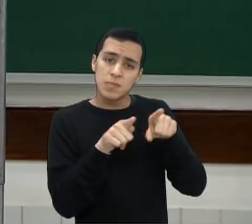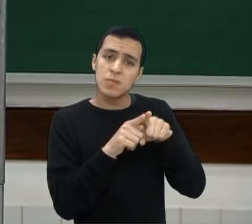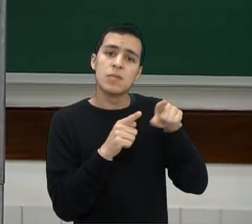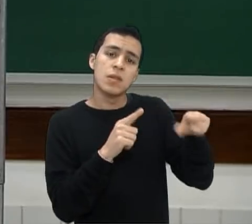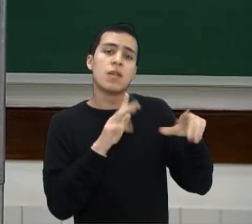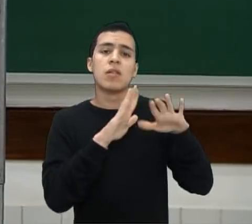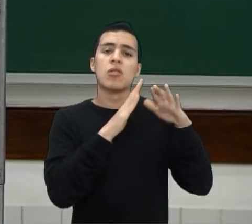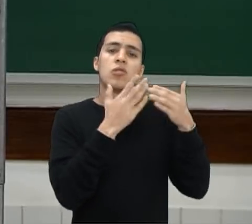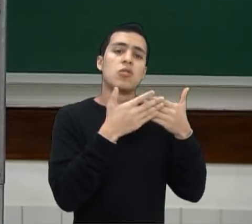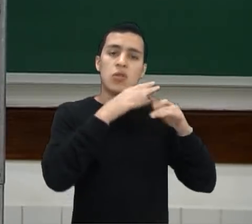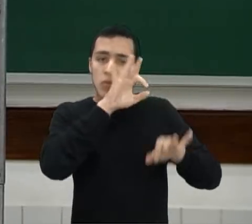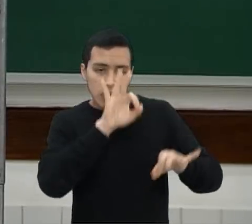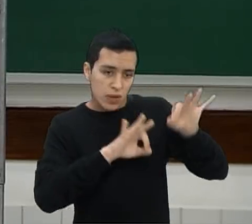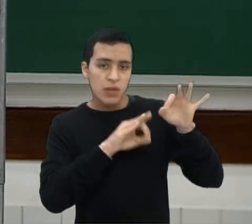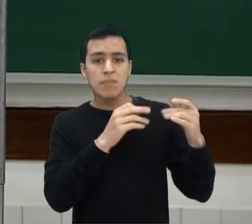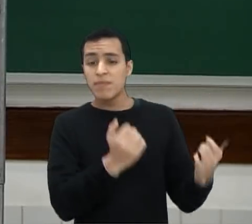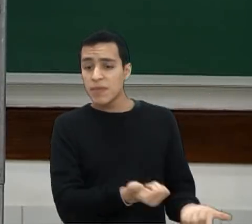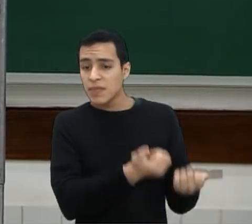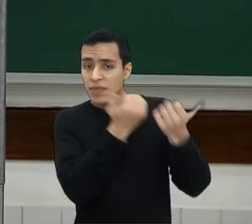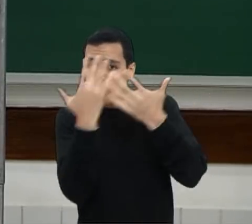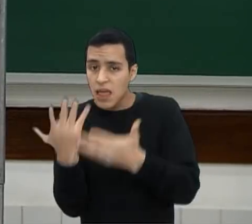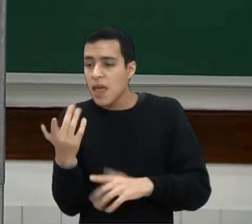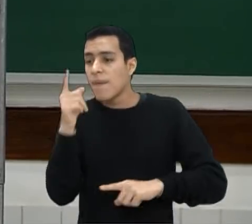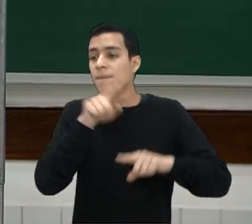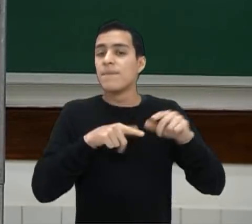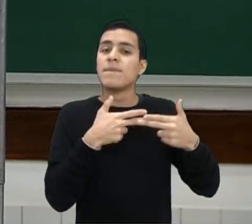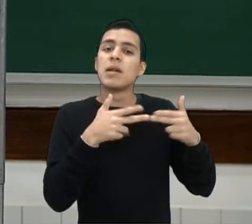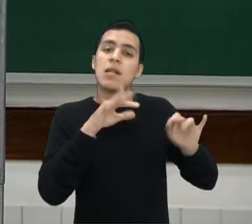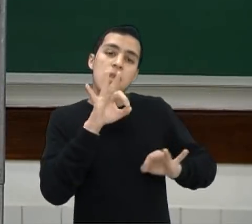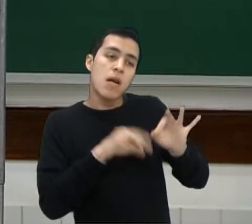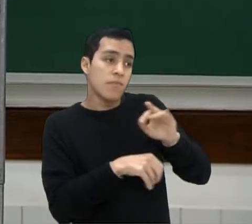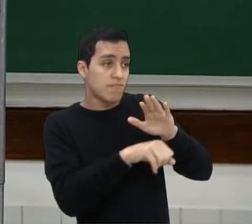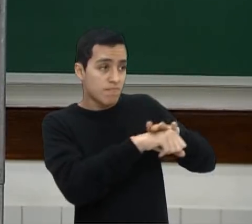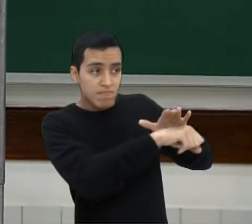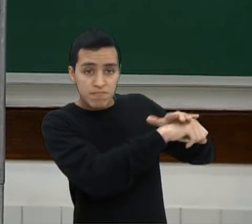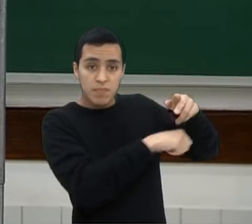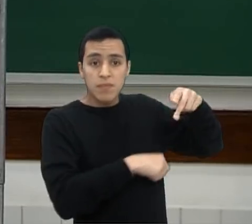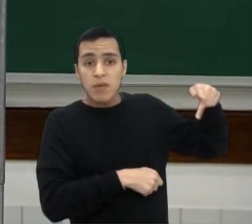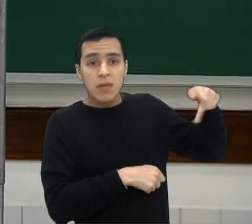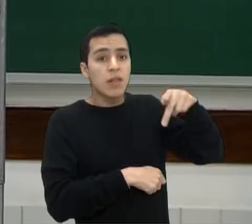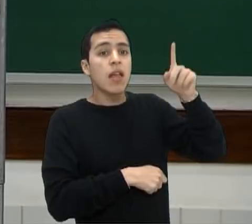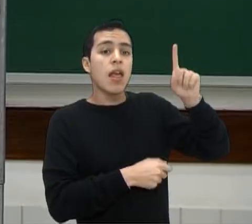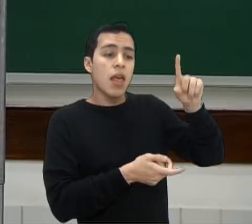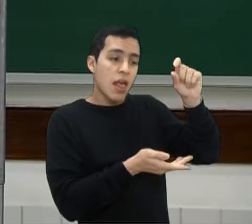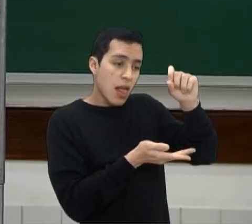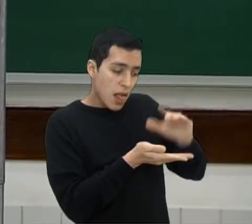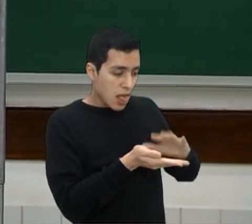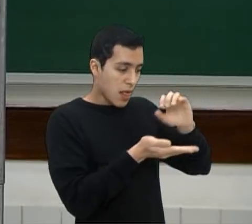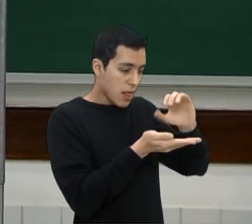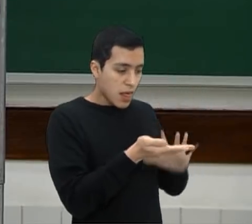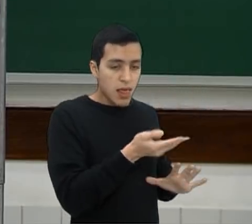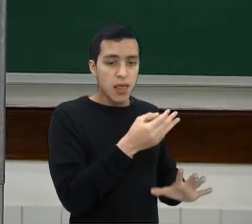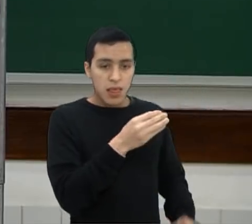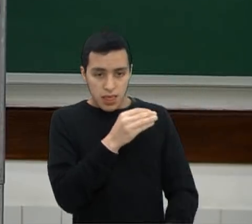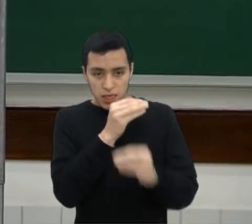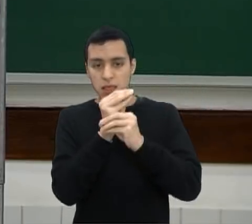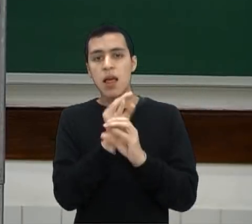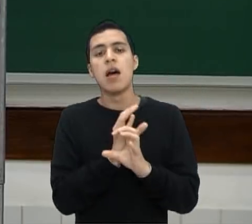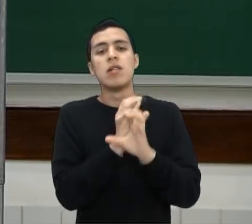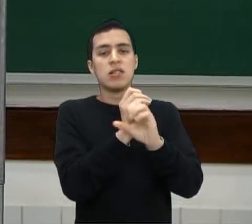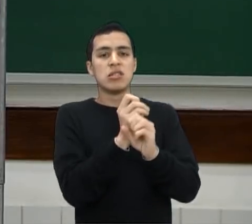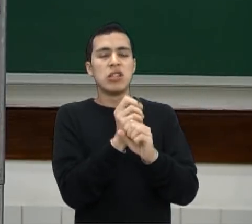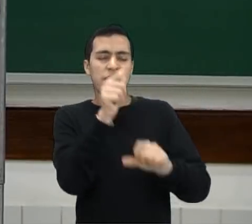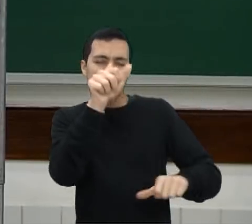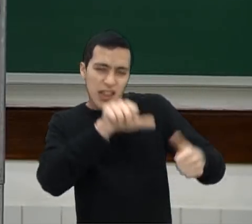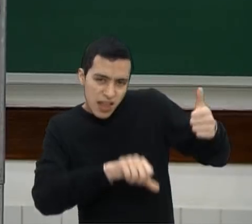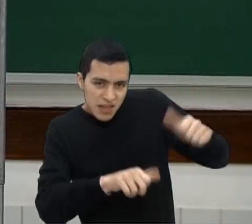está se organizando aí para entregar para vocês materiais elaborados pelos professores, atividades que vão compor as avaliações, né,